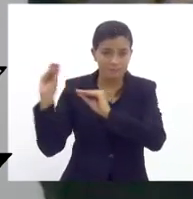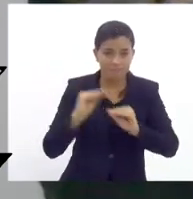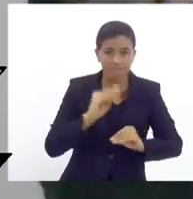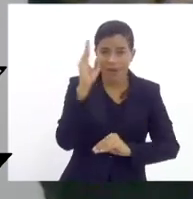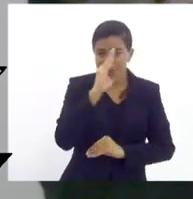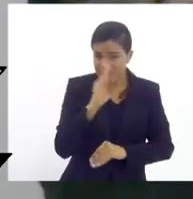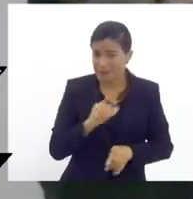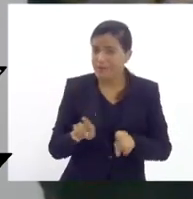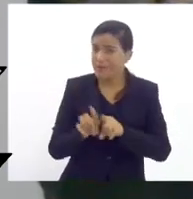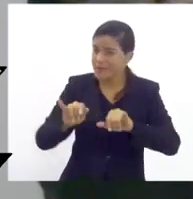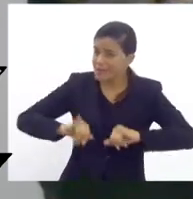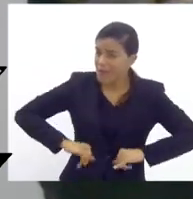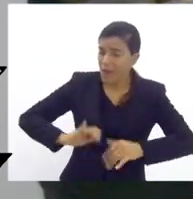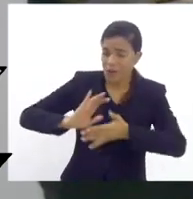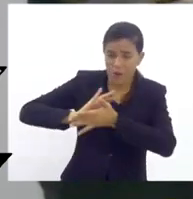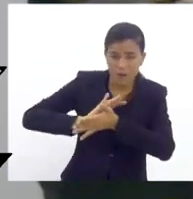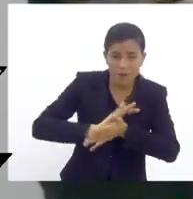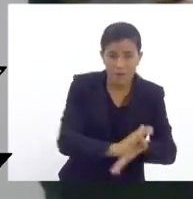emiliação